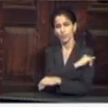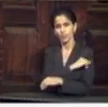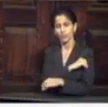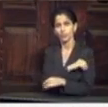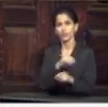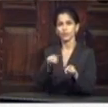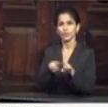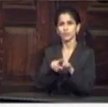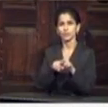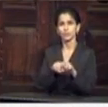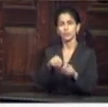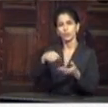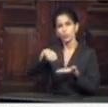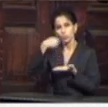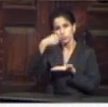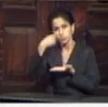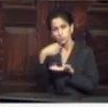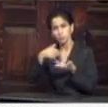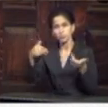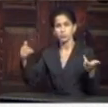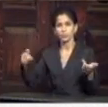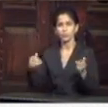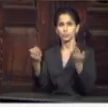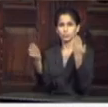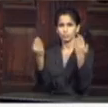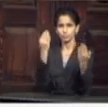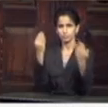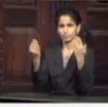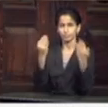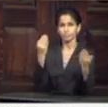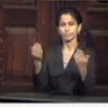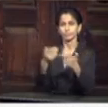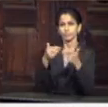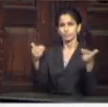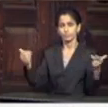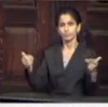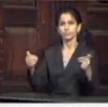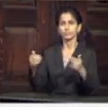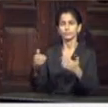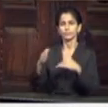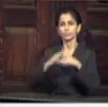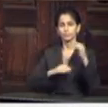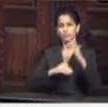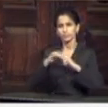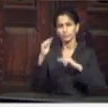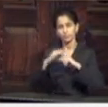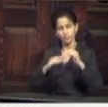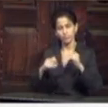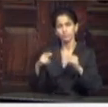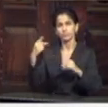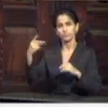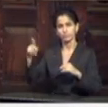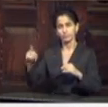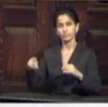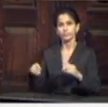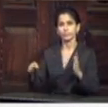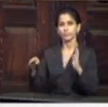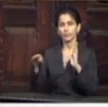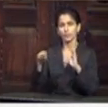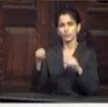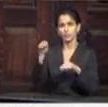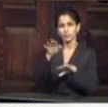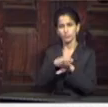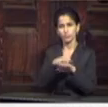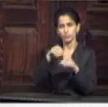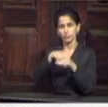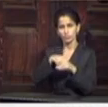o nutricionista, o psicólogo, todos eles na lei do piso. E nenhuma